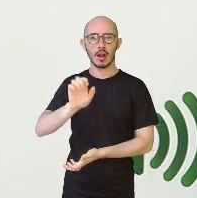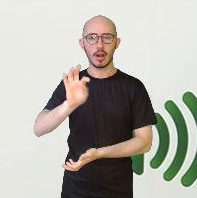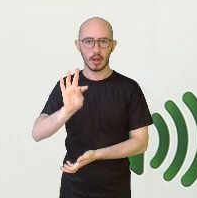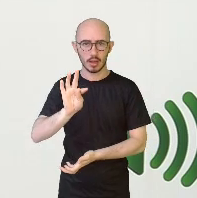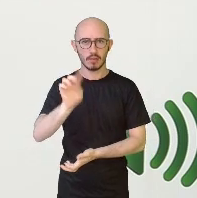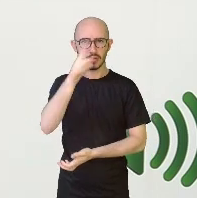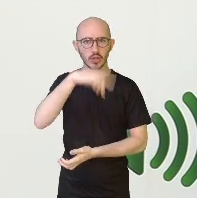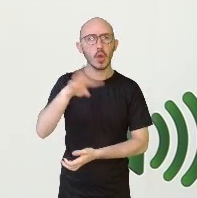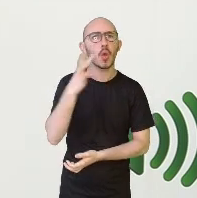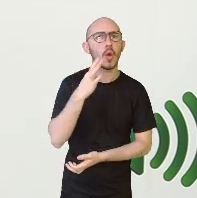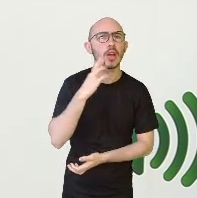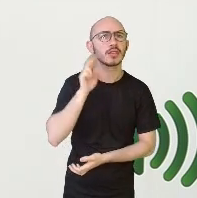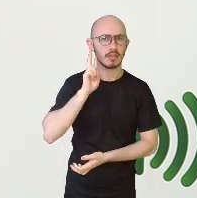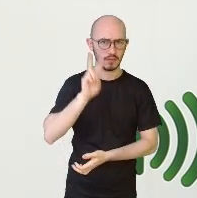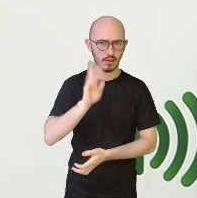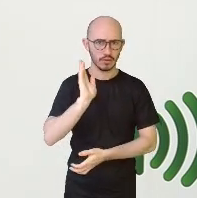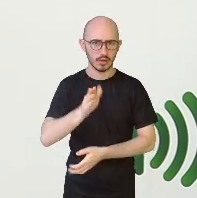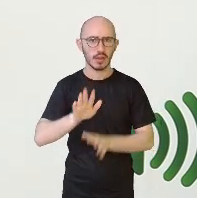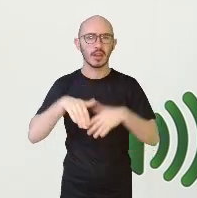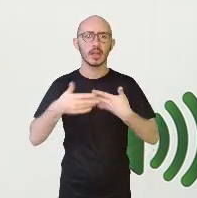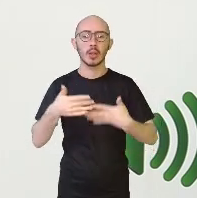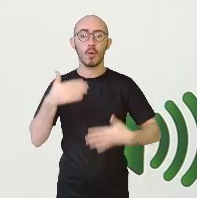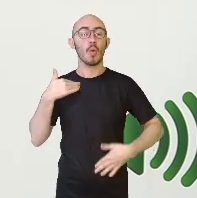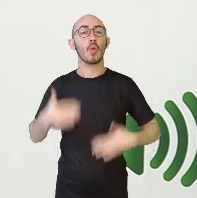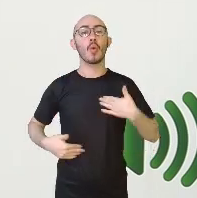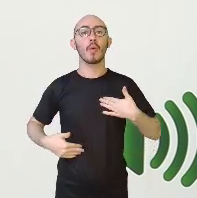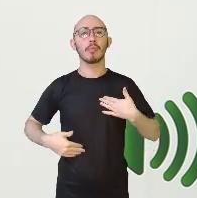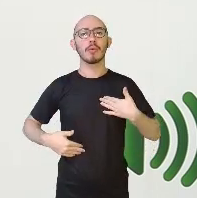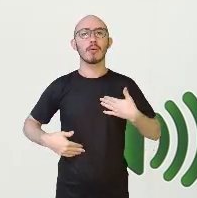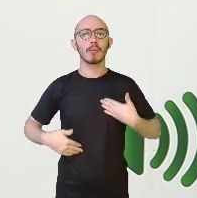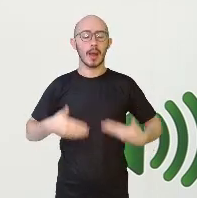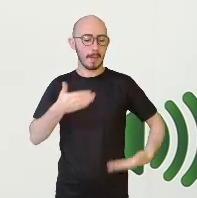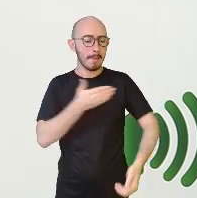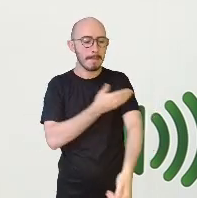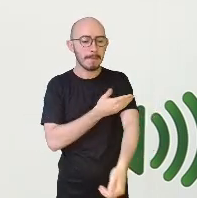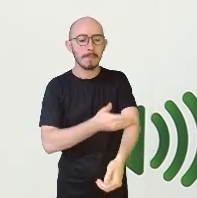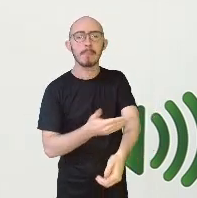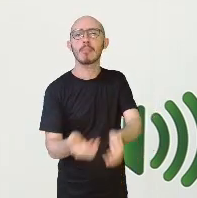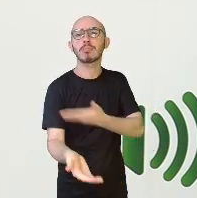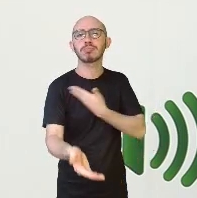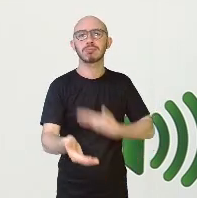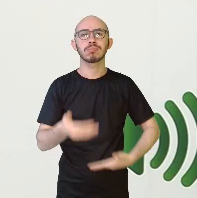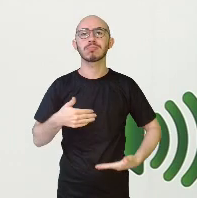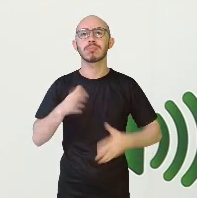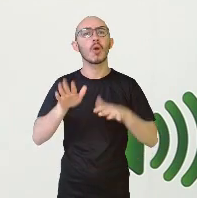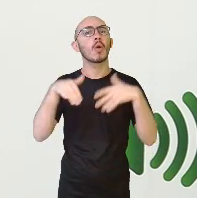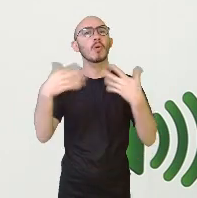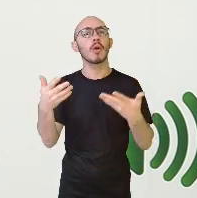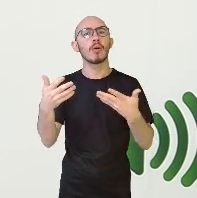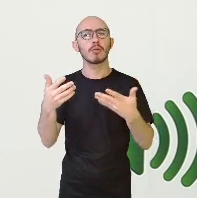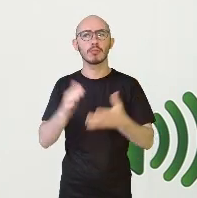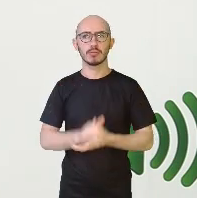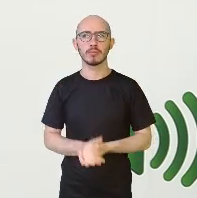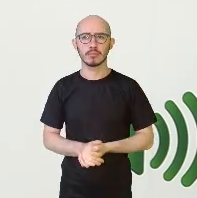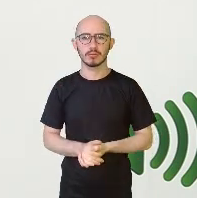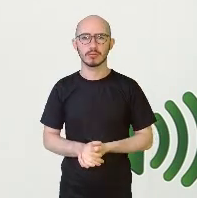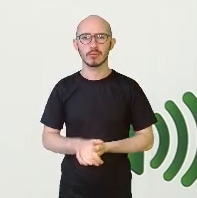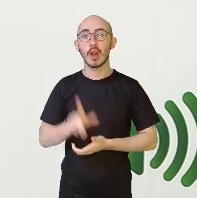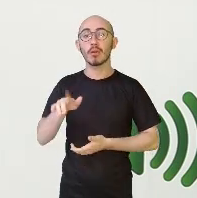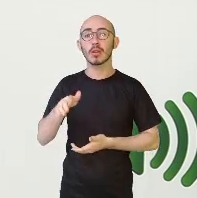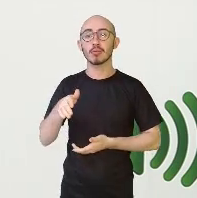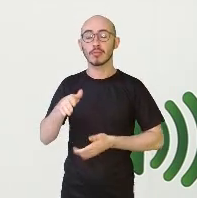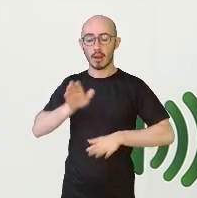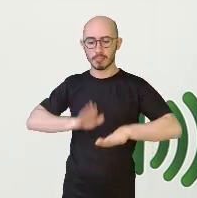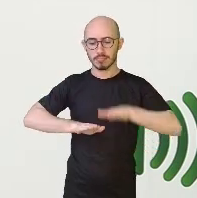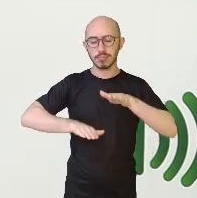são as partes do corpo que as pessoas mais usam nessa manifestação, nessa dança? Geralmente os pés,